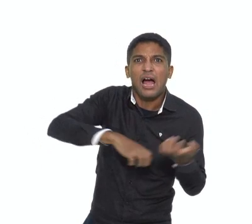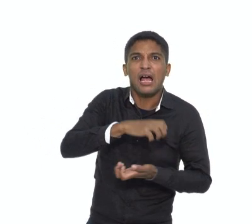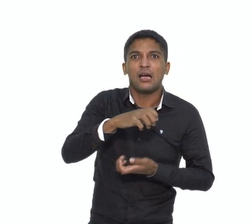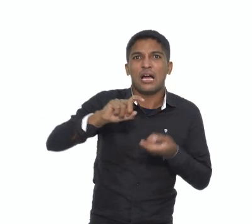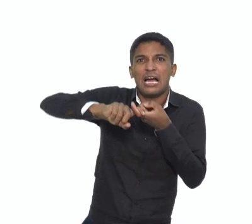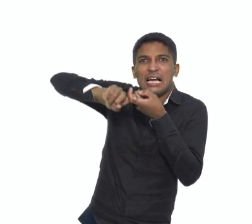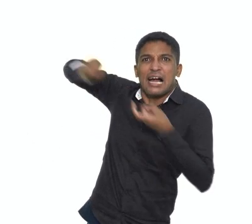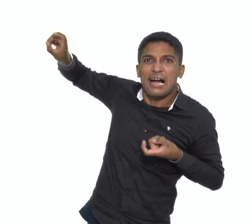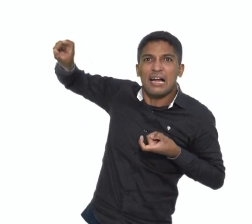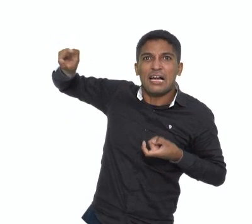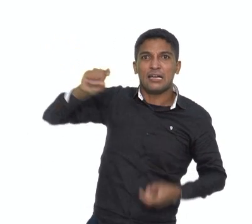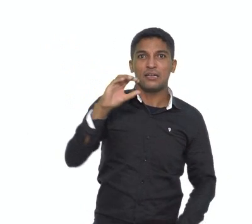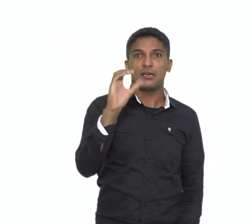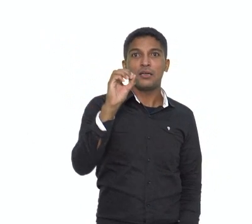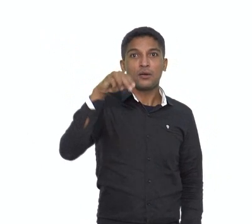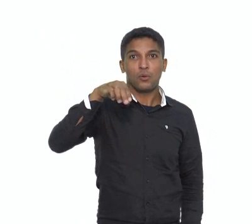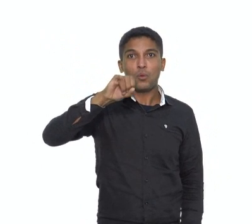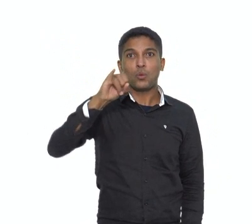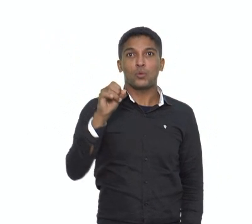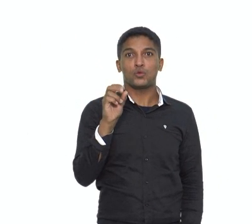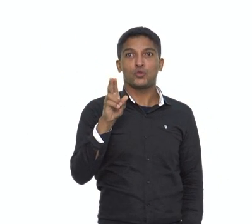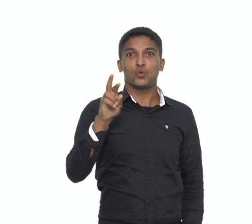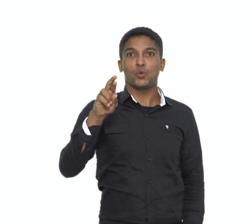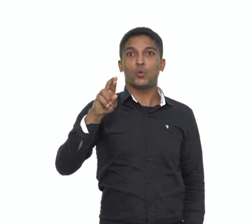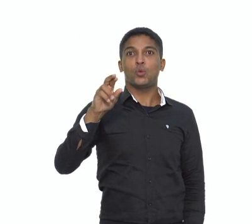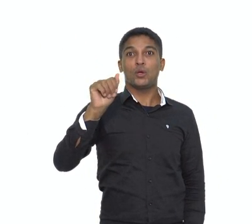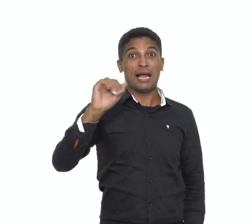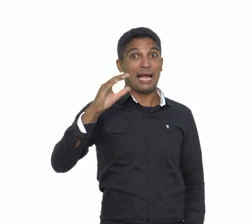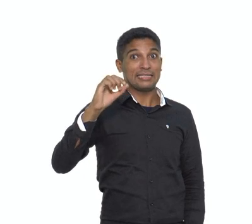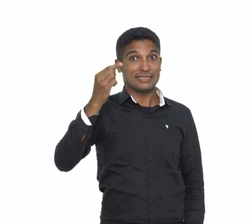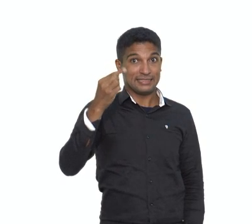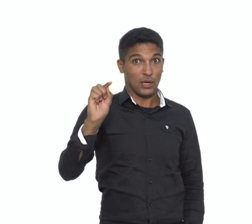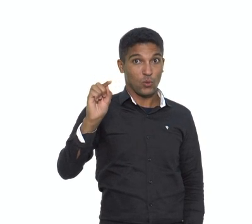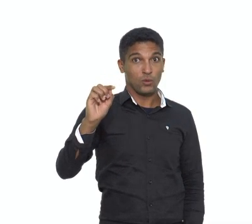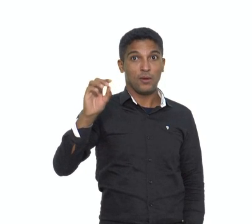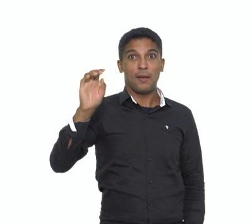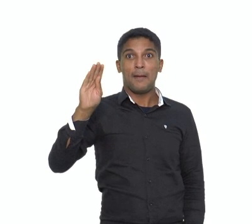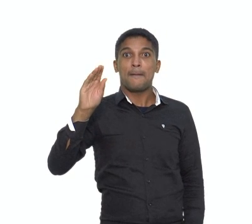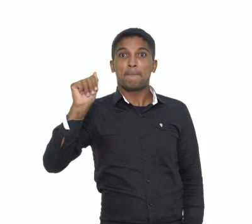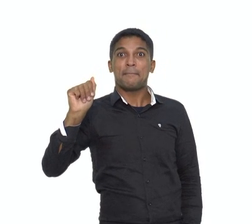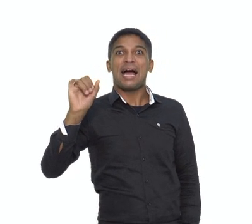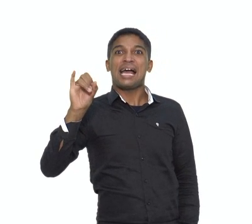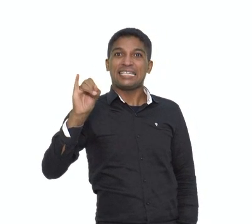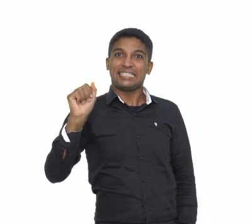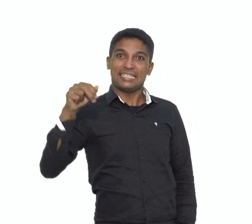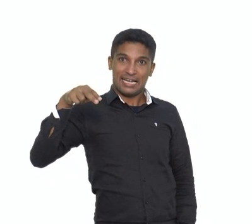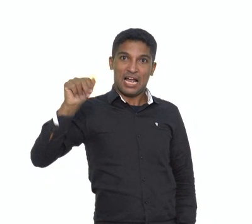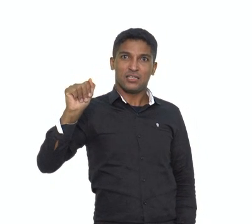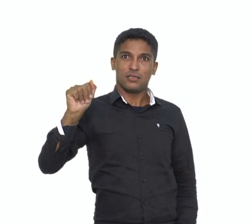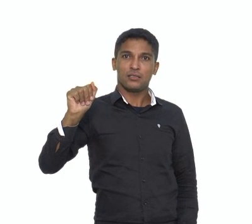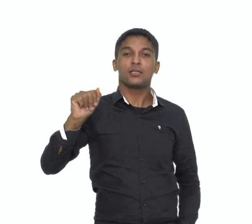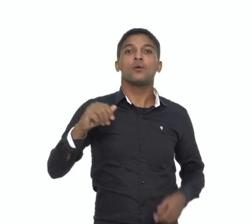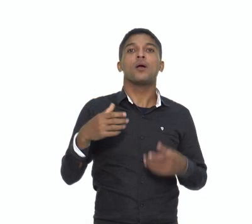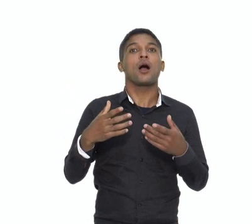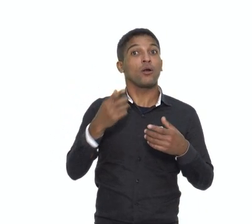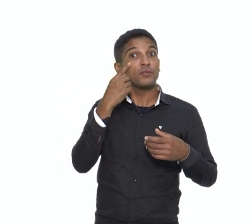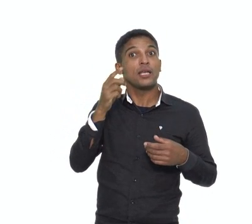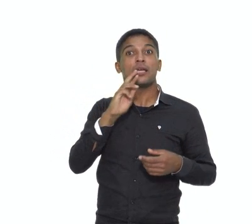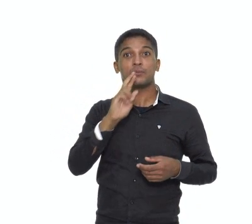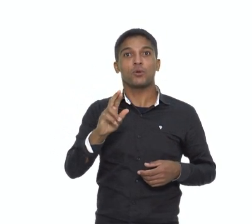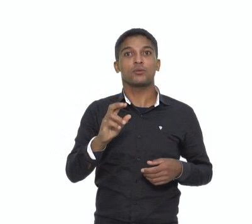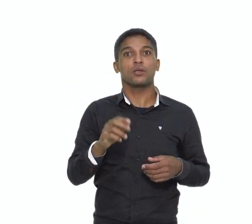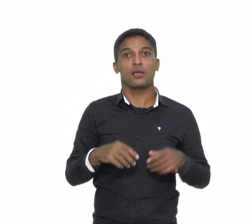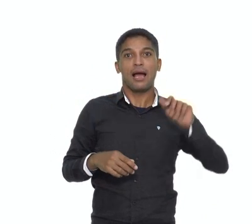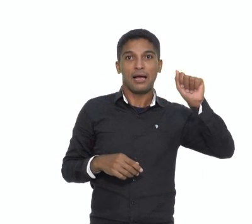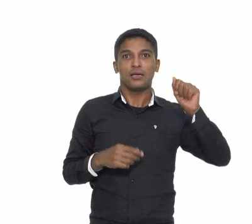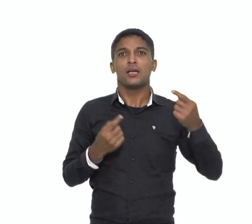agora, tá? Responda, qual era a origem da maior parte da população da Bahia durante o século XVIII? E